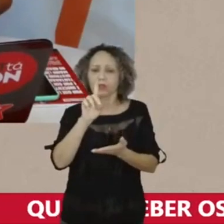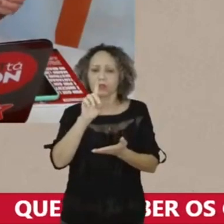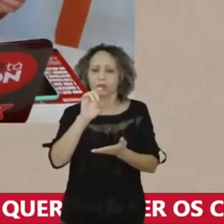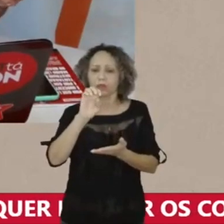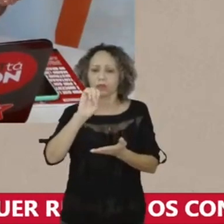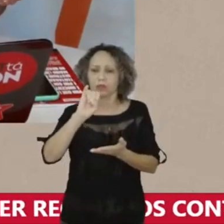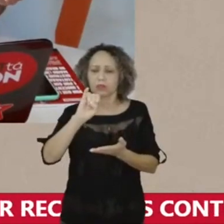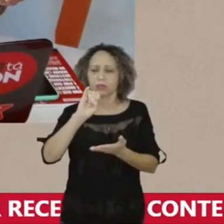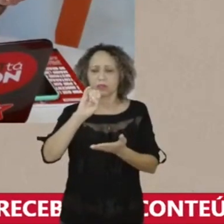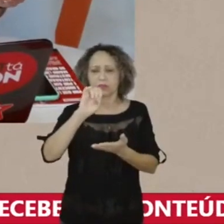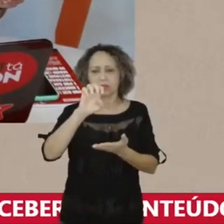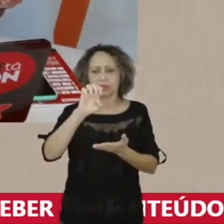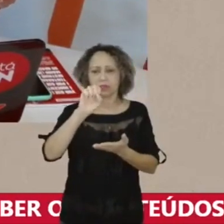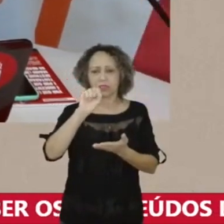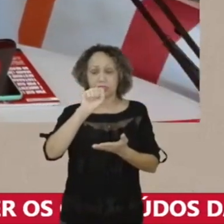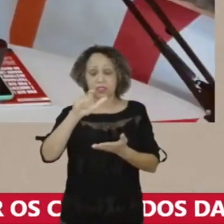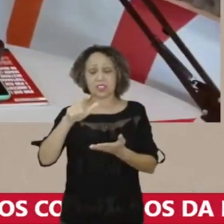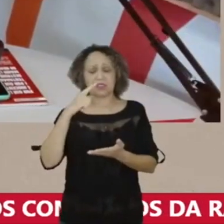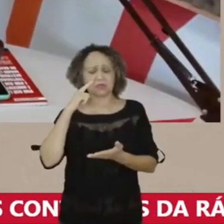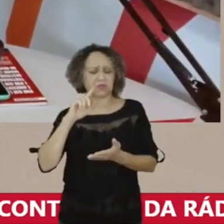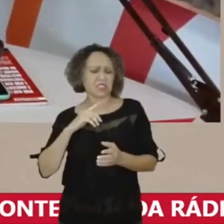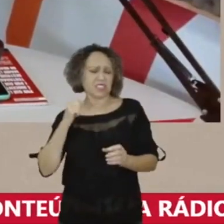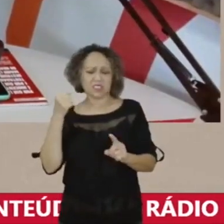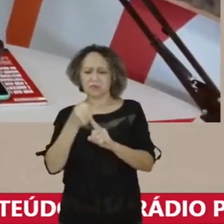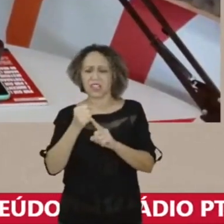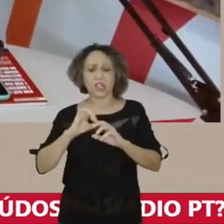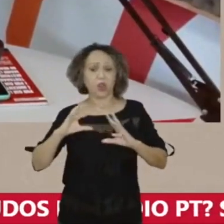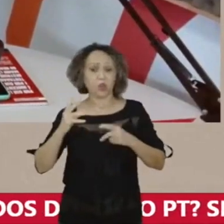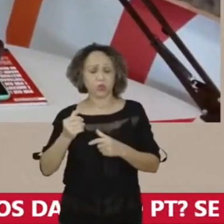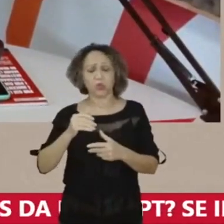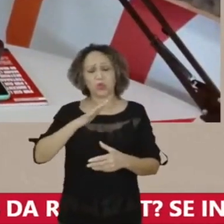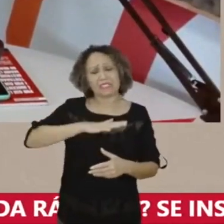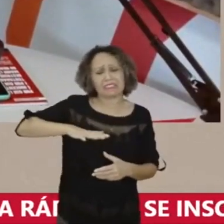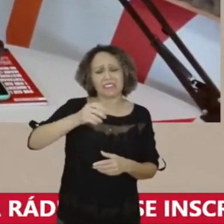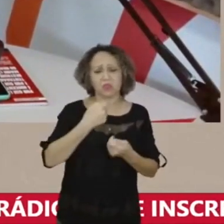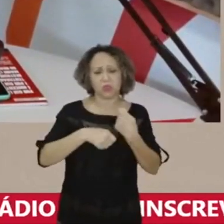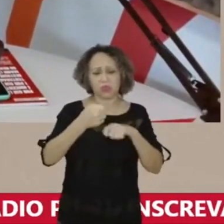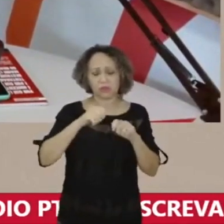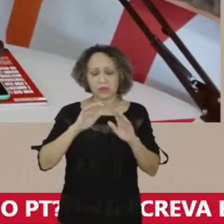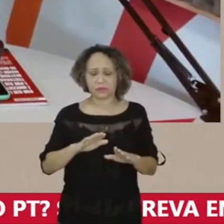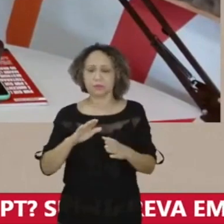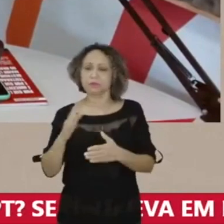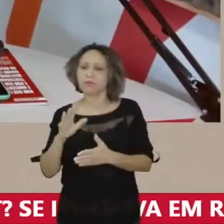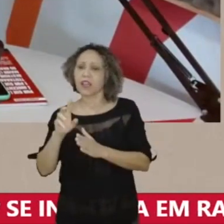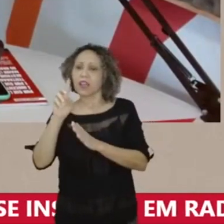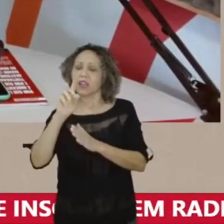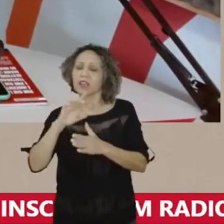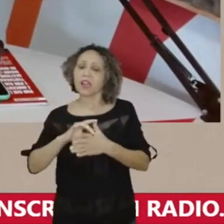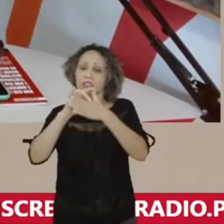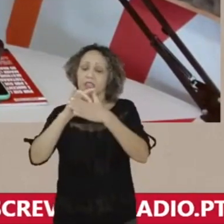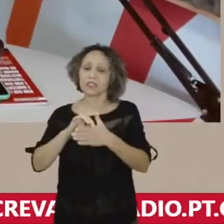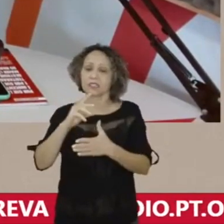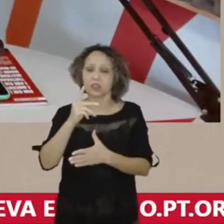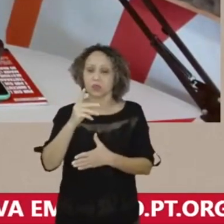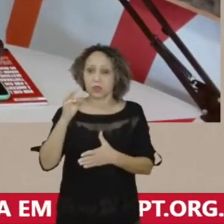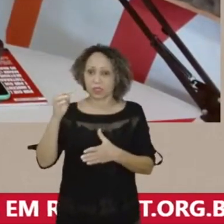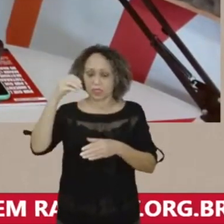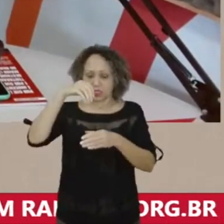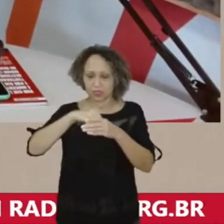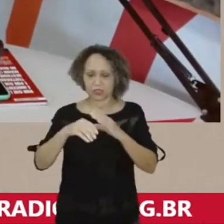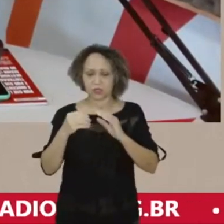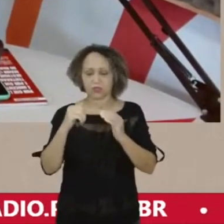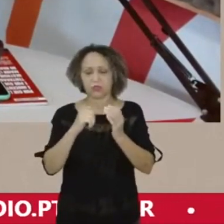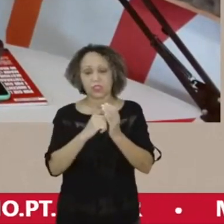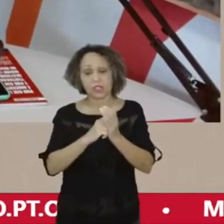economia. Bruno Moretti, economista e assessor da liderança do PT no Senado, fala ao vivo ao jornal Rádio